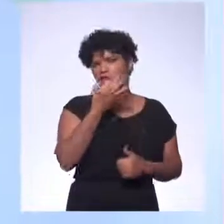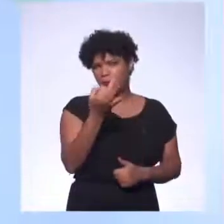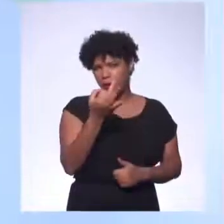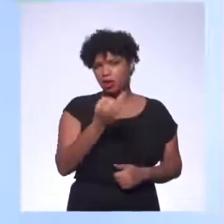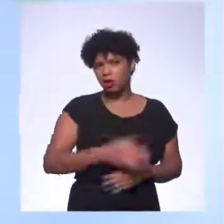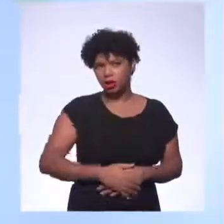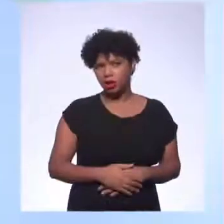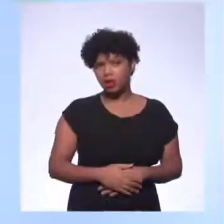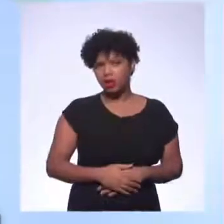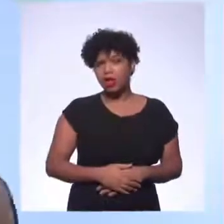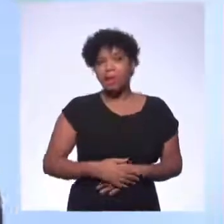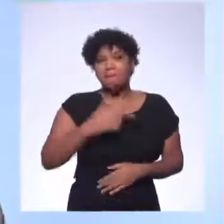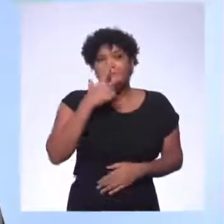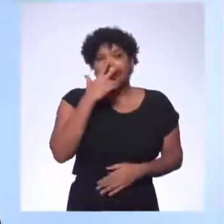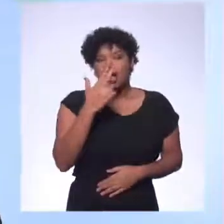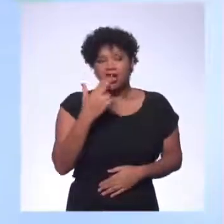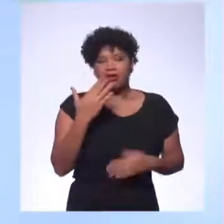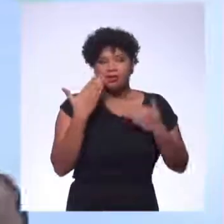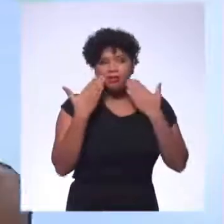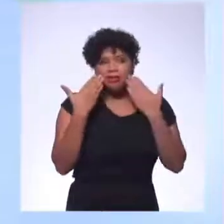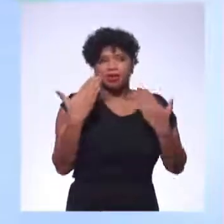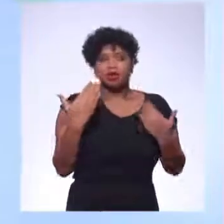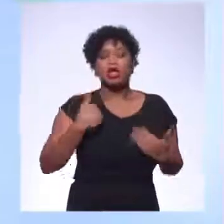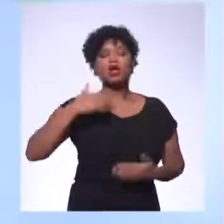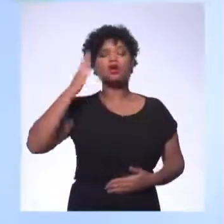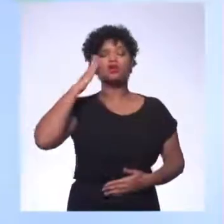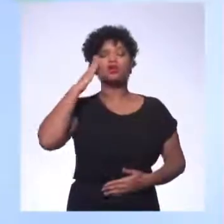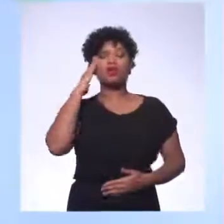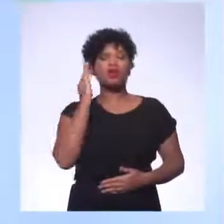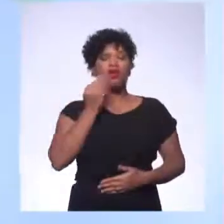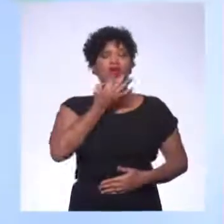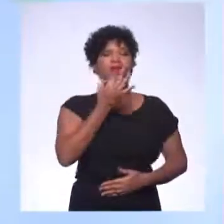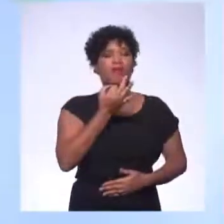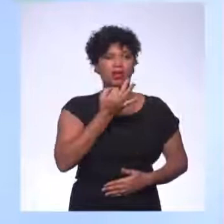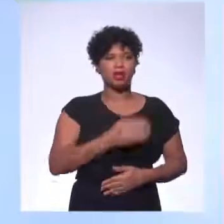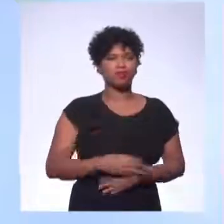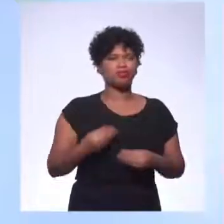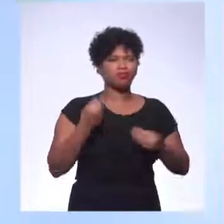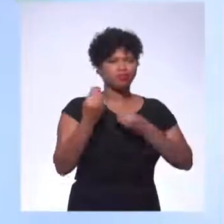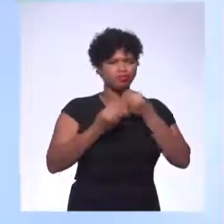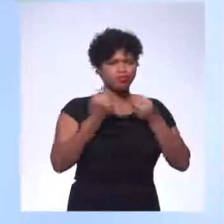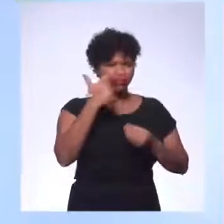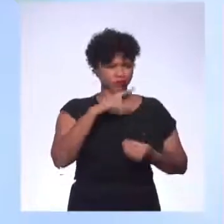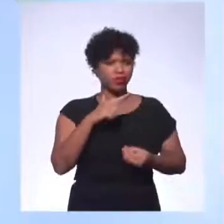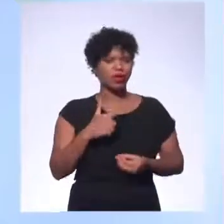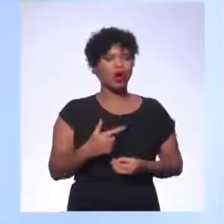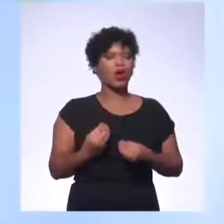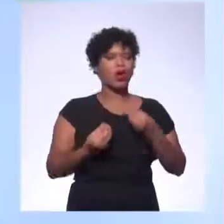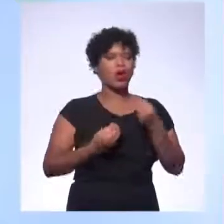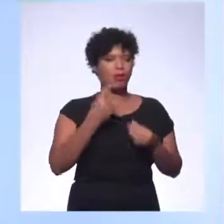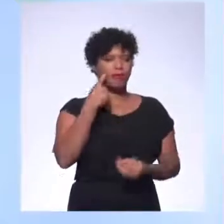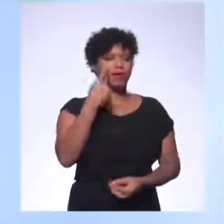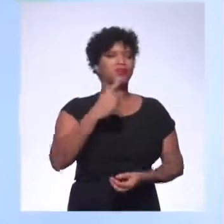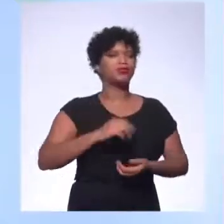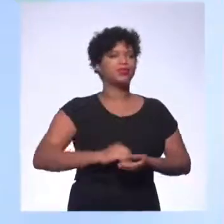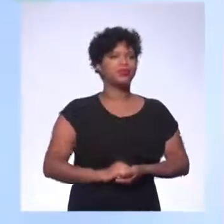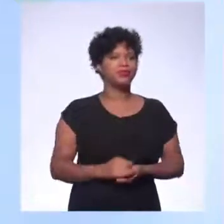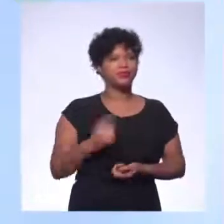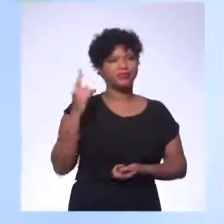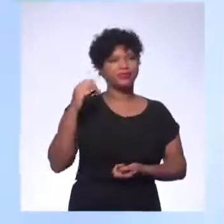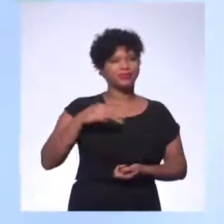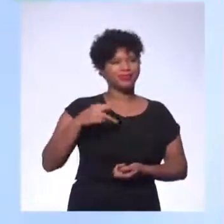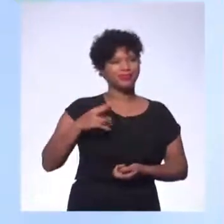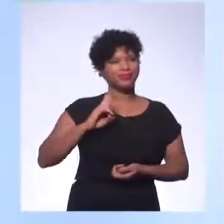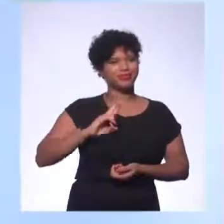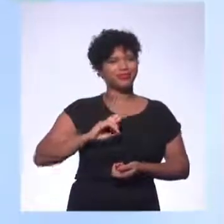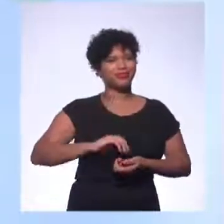dar, né, a impressão de que eu sei o que eu estou falando, como que eu faço para fundamentar uma opinião? 1 minuto e a